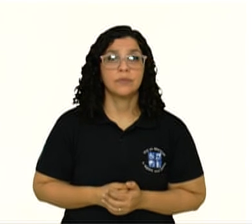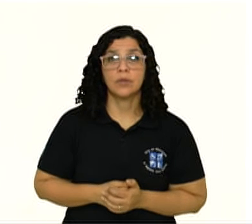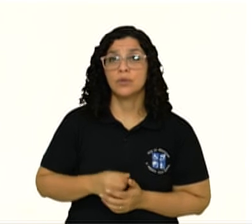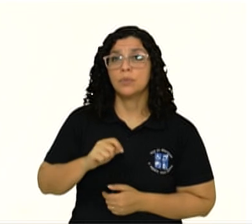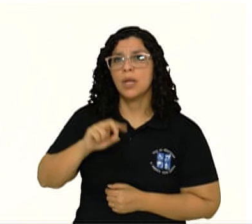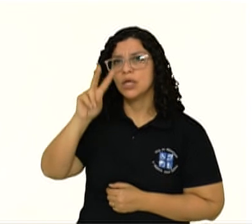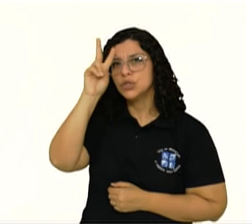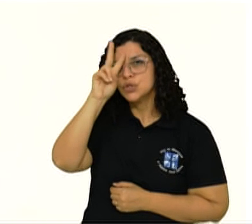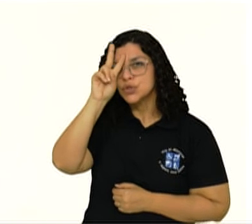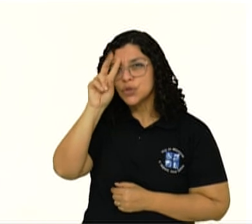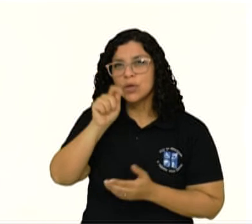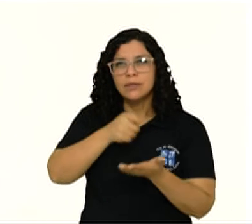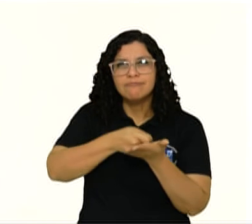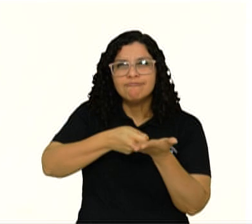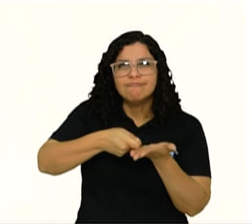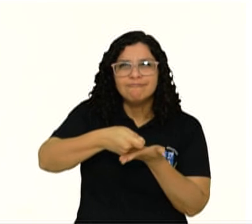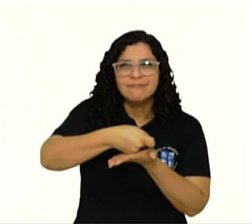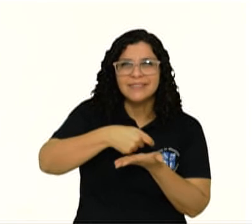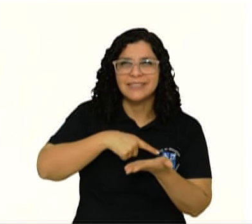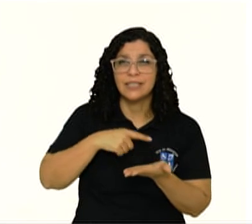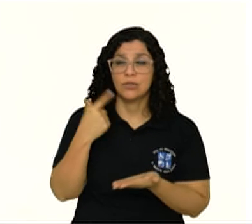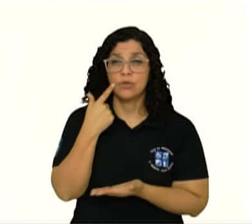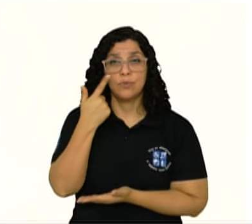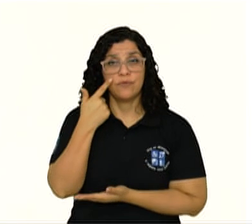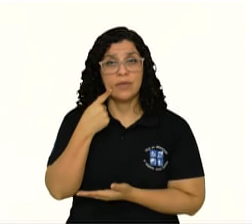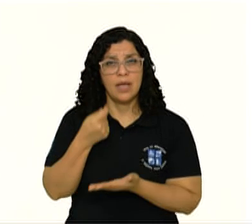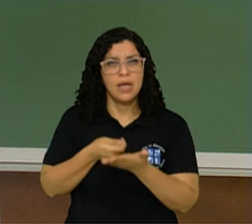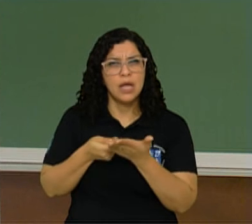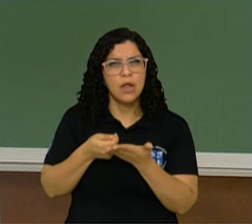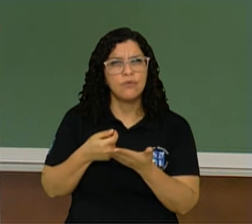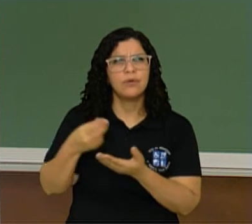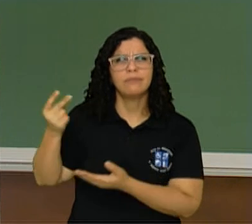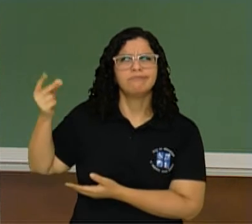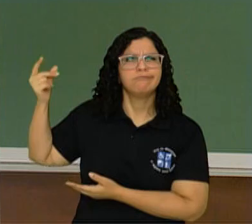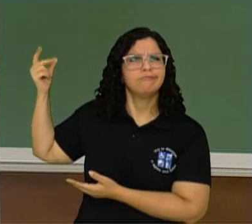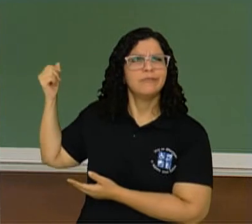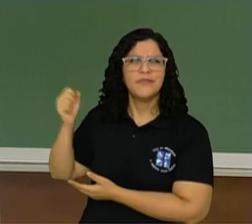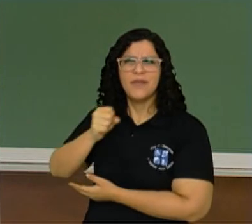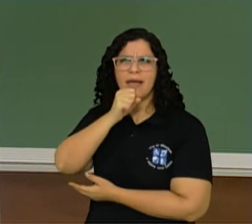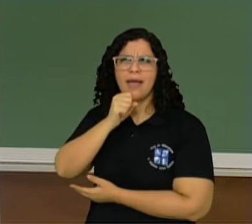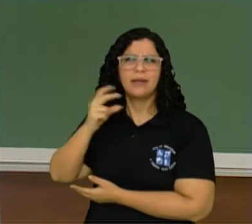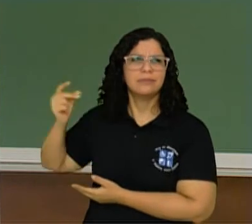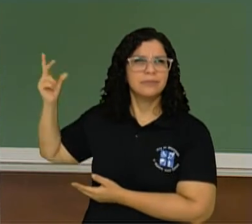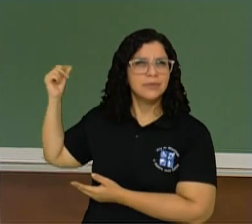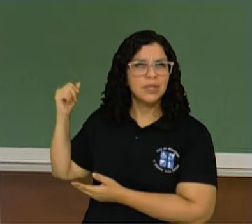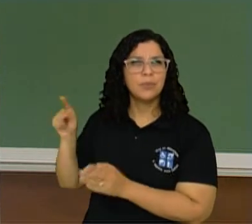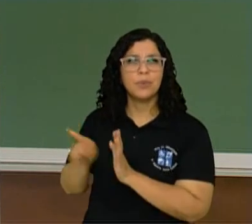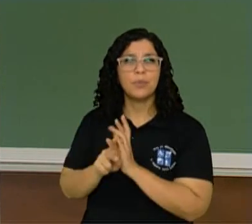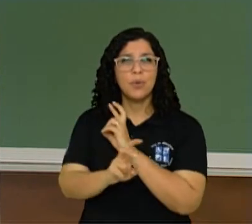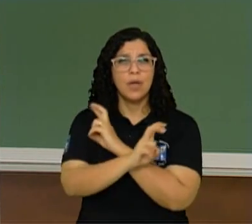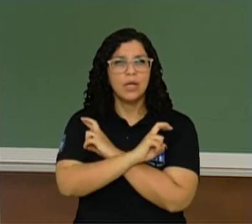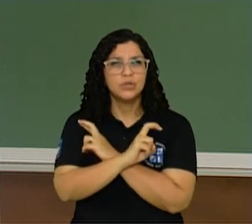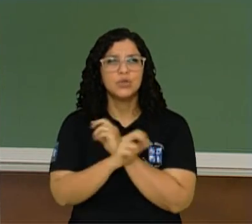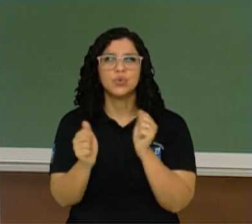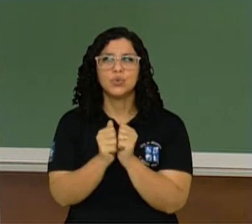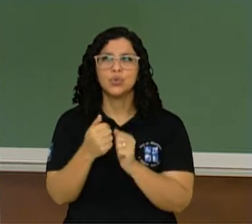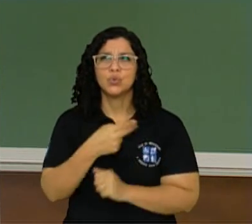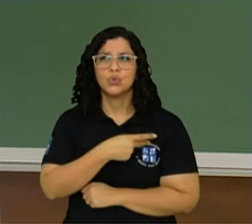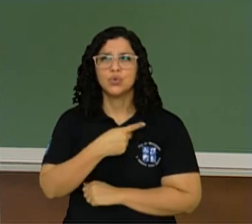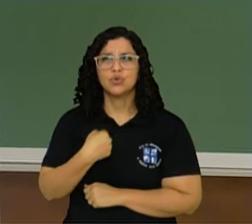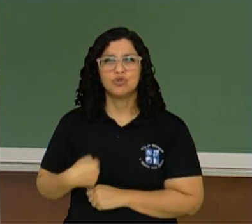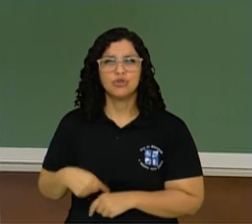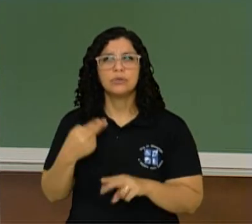vimos sobre a história da gravura. Então a gravura ela existe desde a antiguidade, né? Desde os egípcios e chineses já